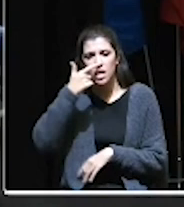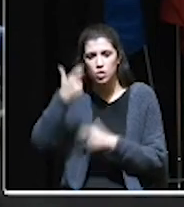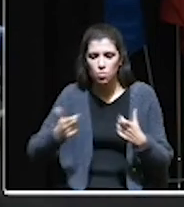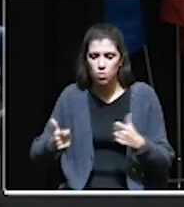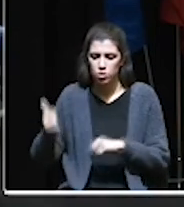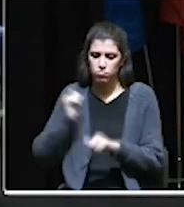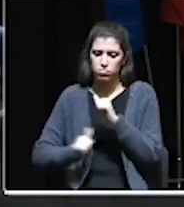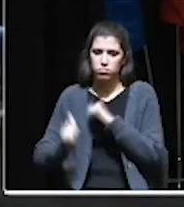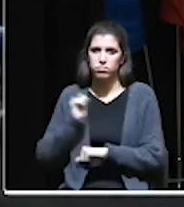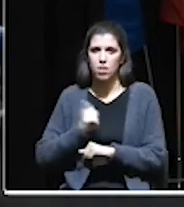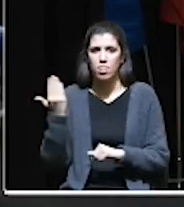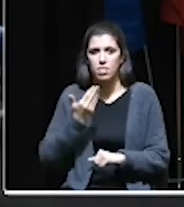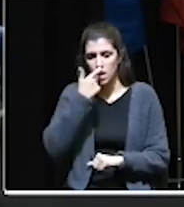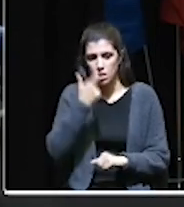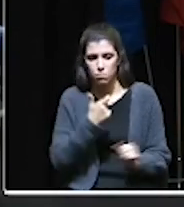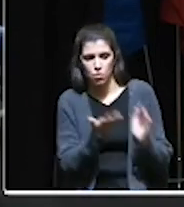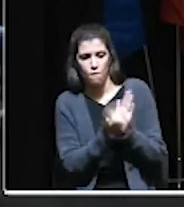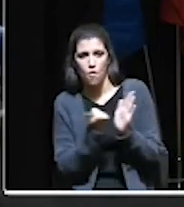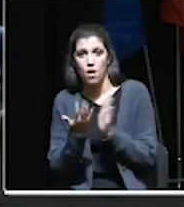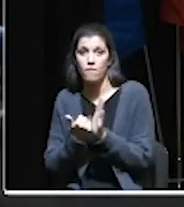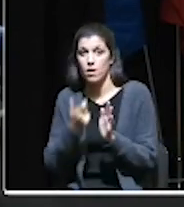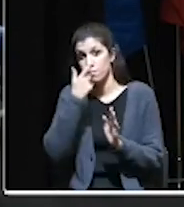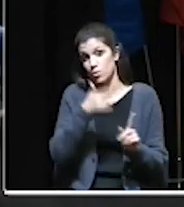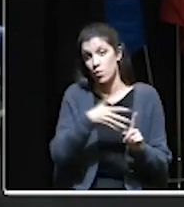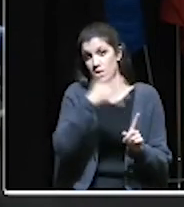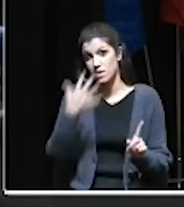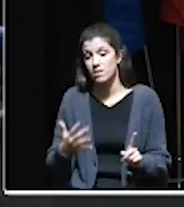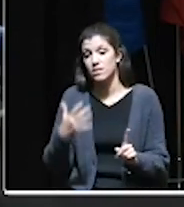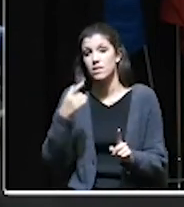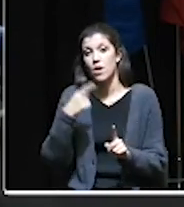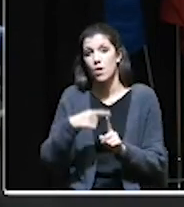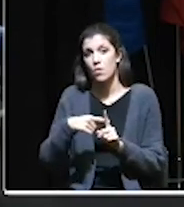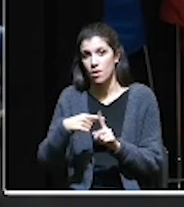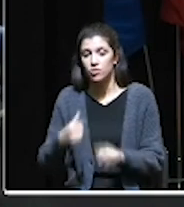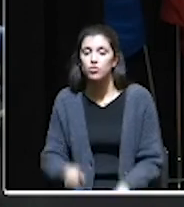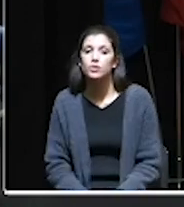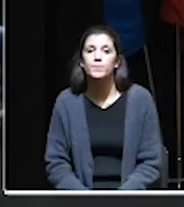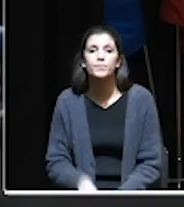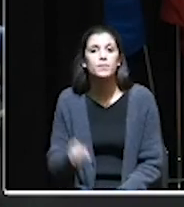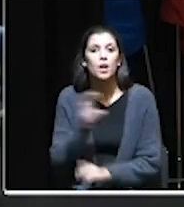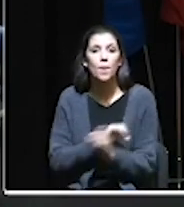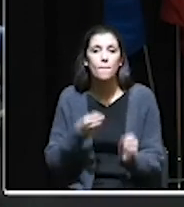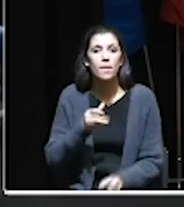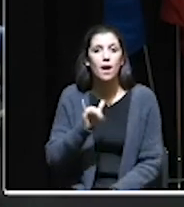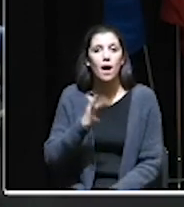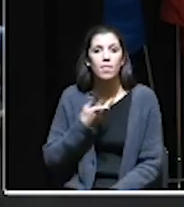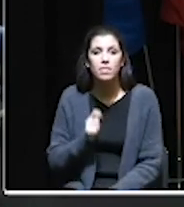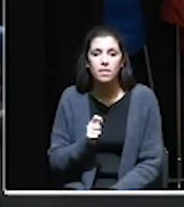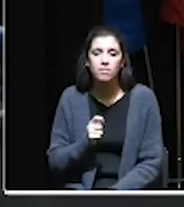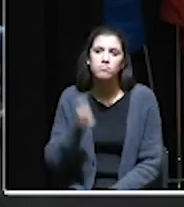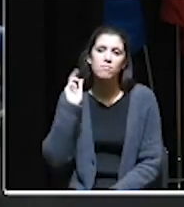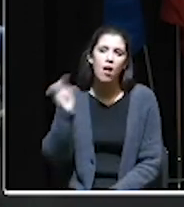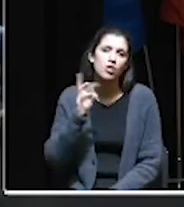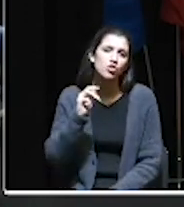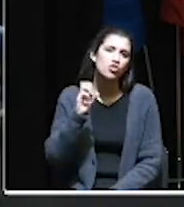que retiram direitos às pessoas LGBTQIA+. Este evento, o Europride, é um evento que é realizado há 30 anos.